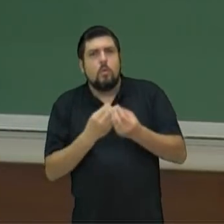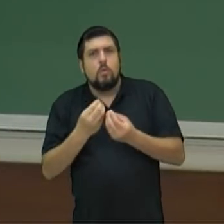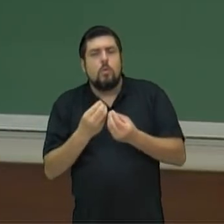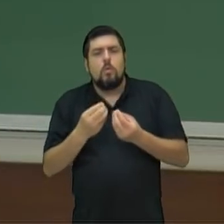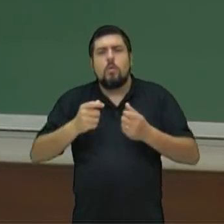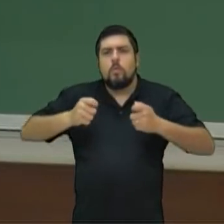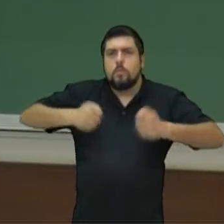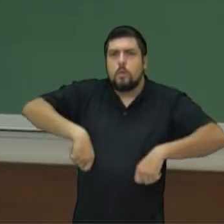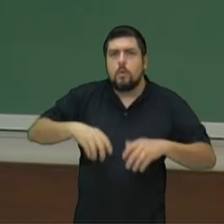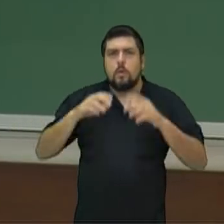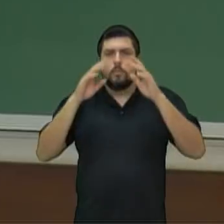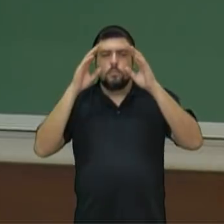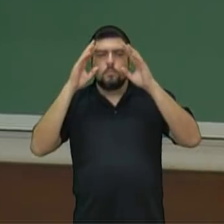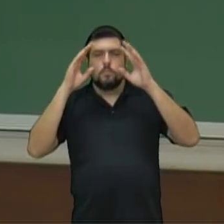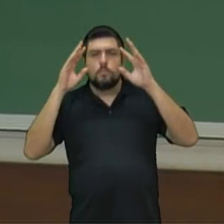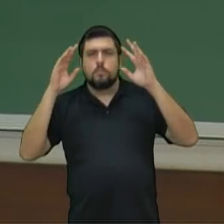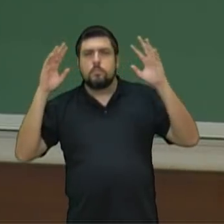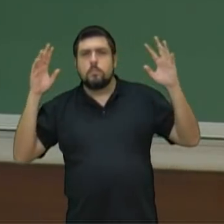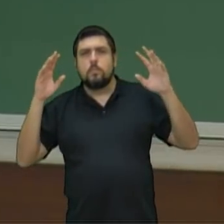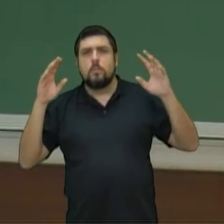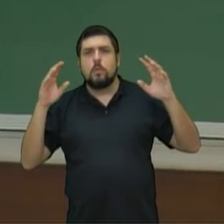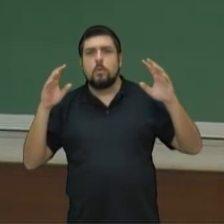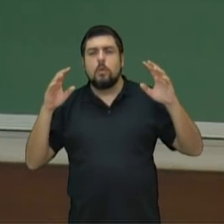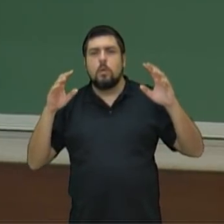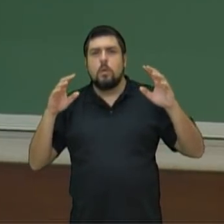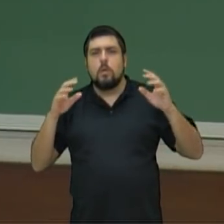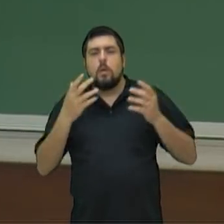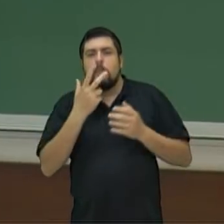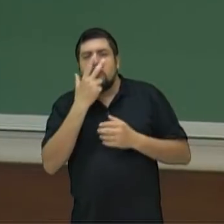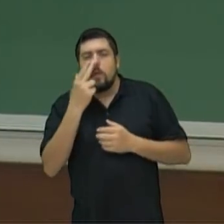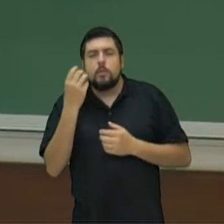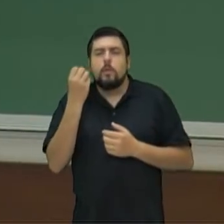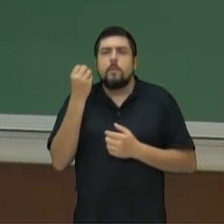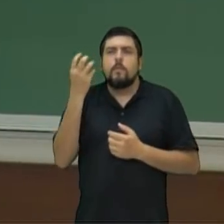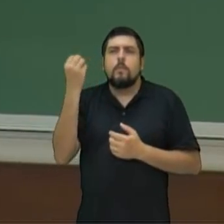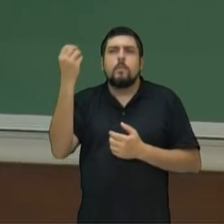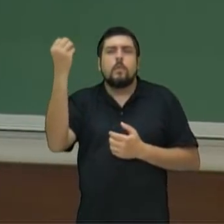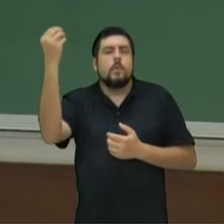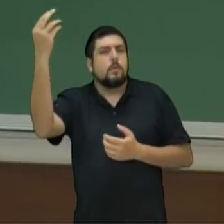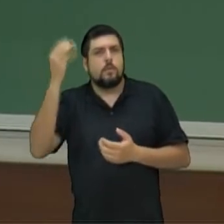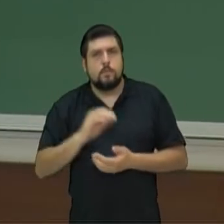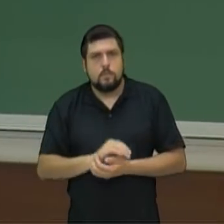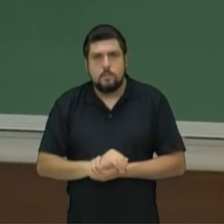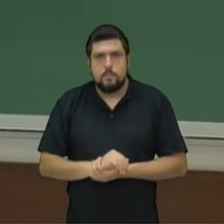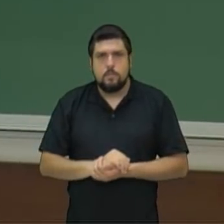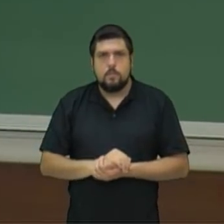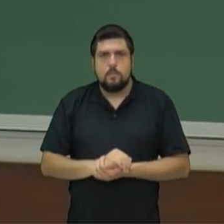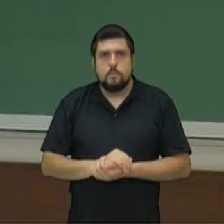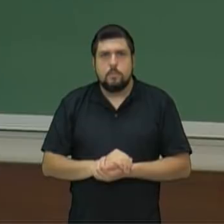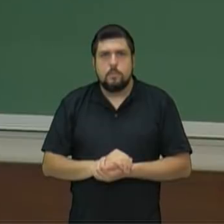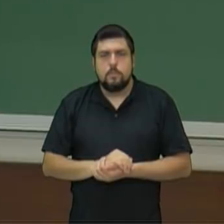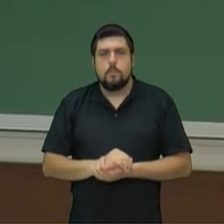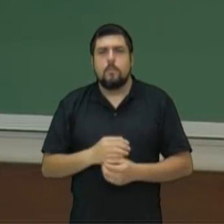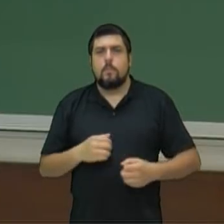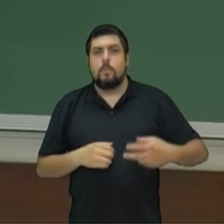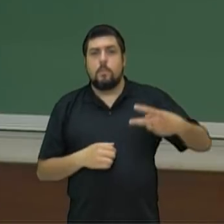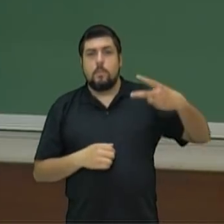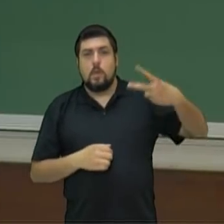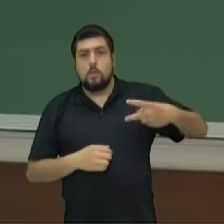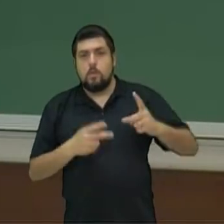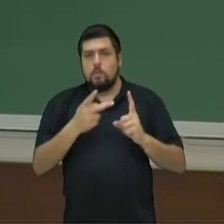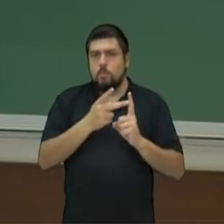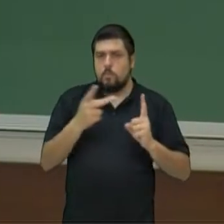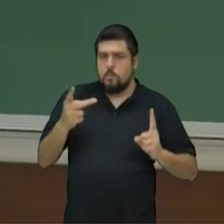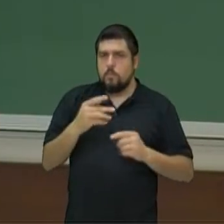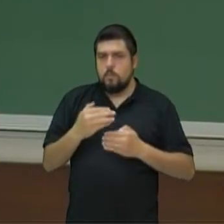você melhora, você sai daquele ambiente, como se fosse uma viagem, ok? Então, segundo parágrafo do